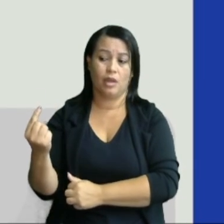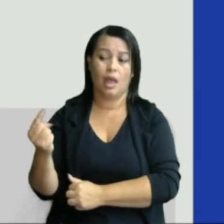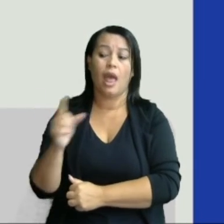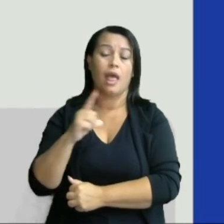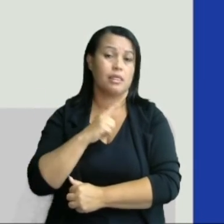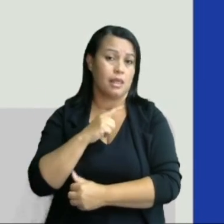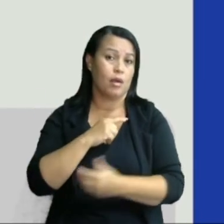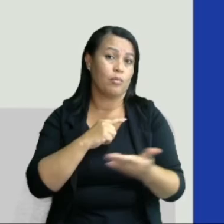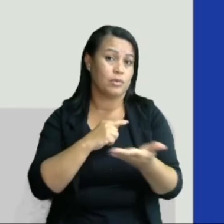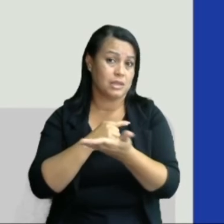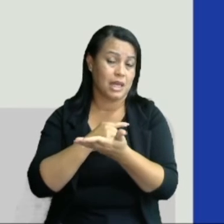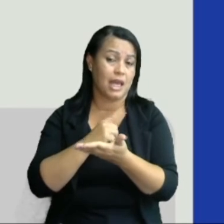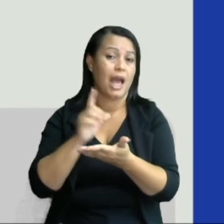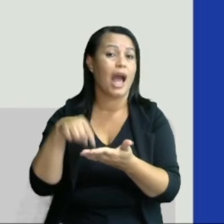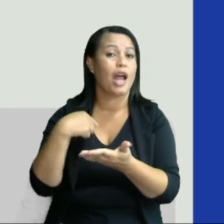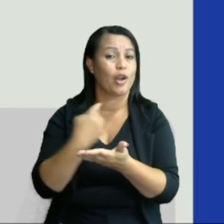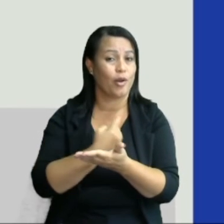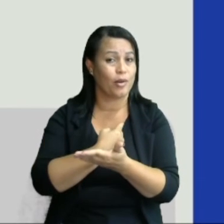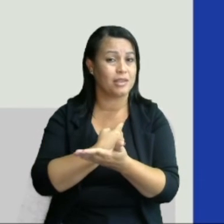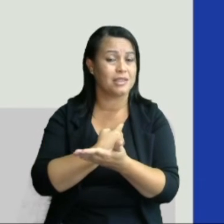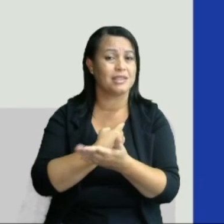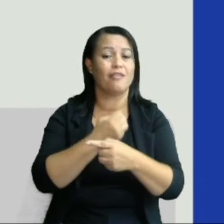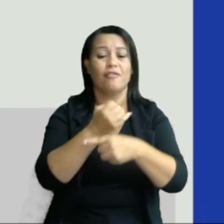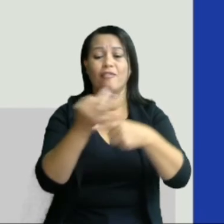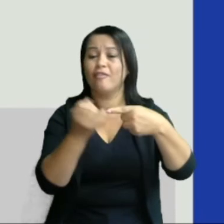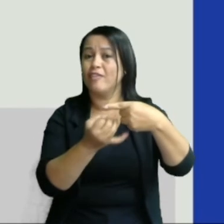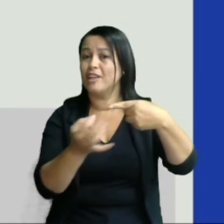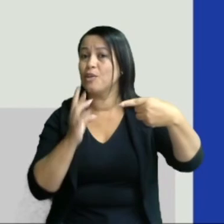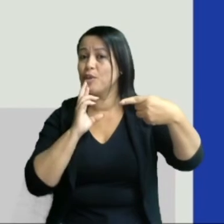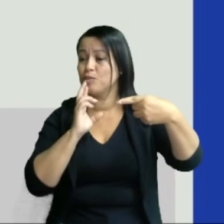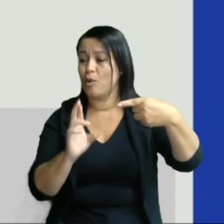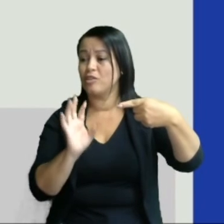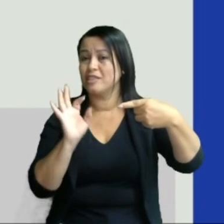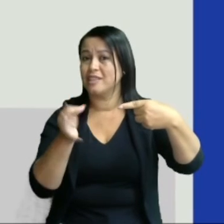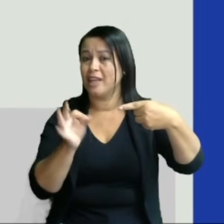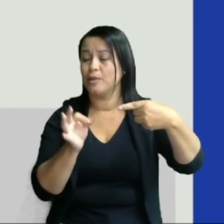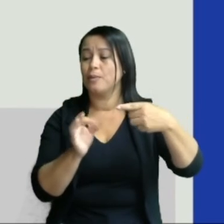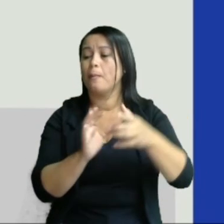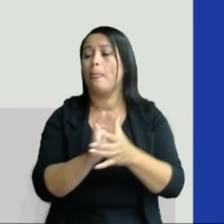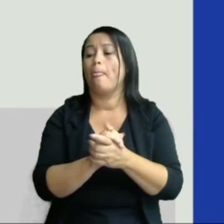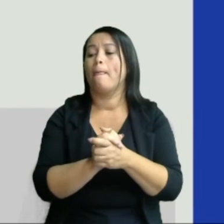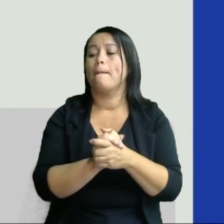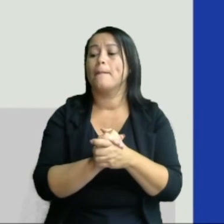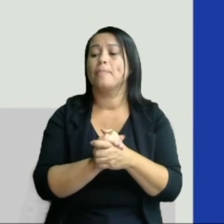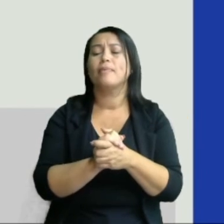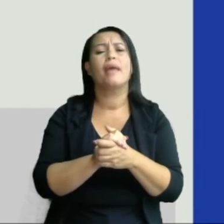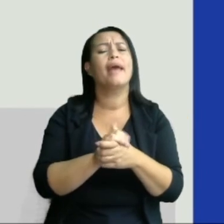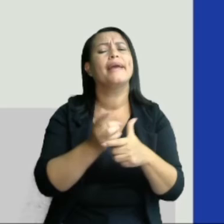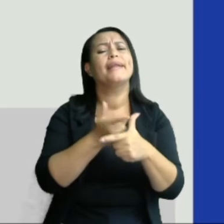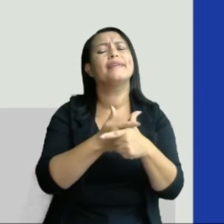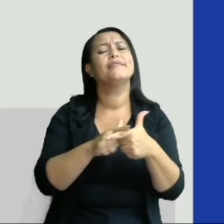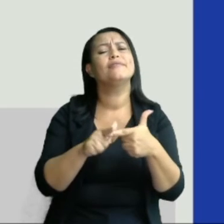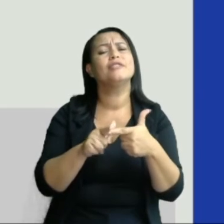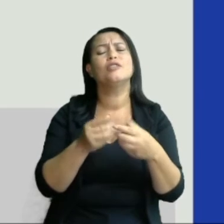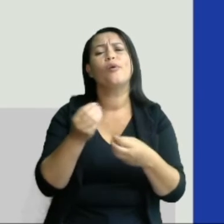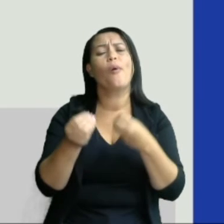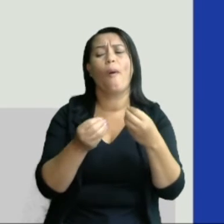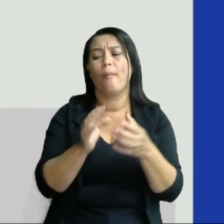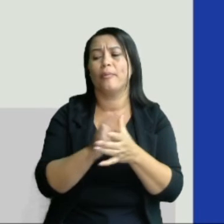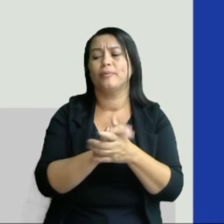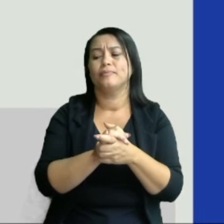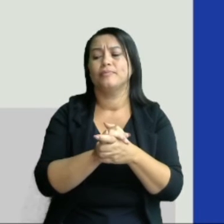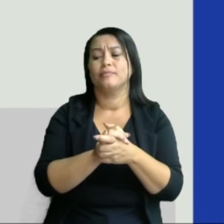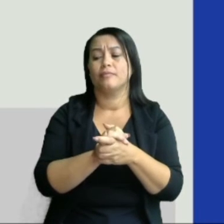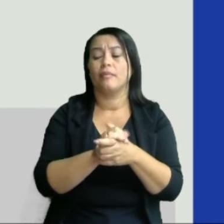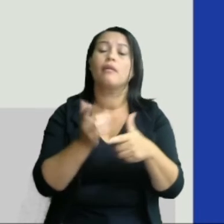Então, nós temos aí a nossa fração, a nossa respostinha, tá certo? E na divisão, professora, como é que